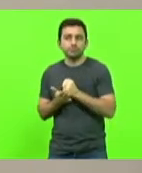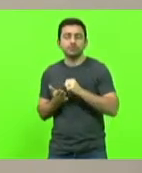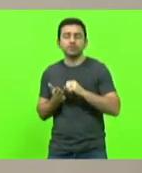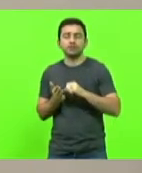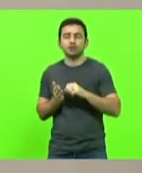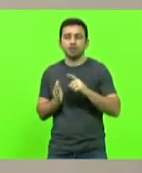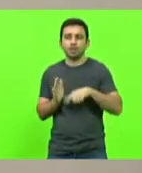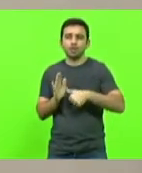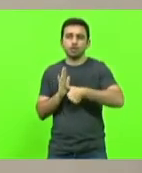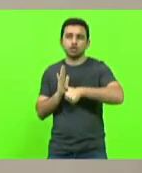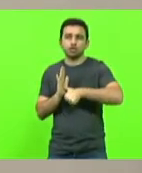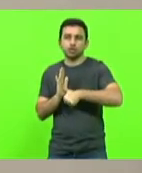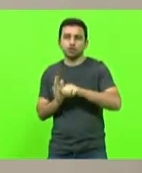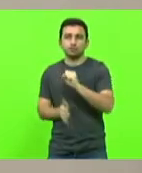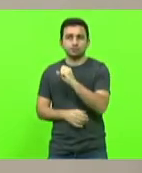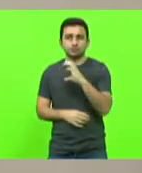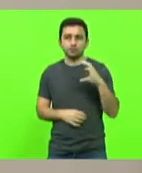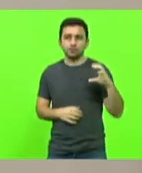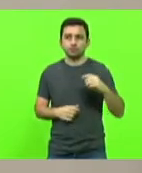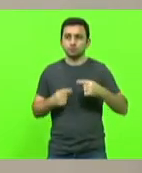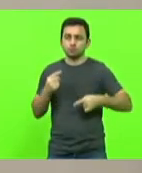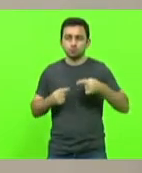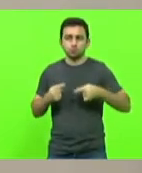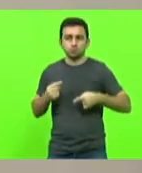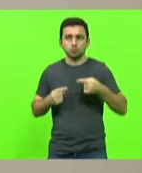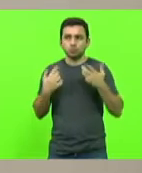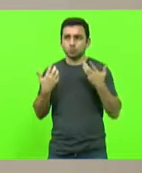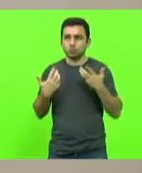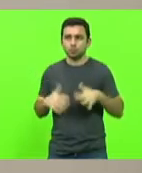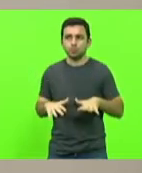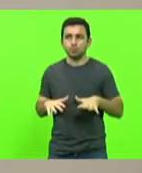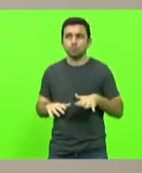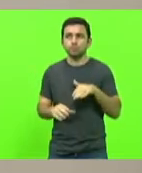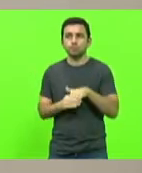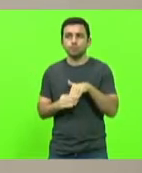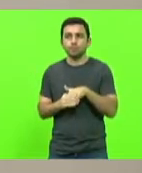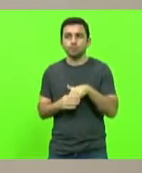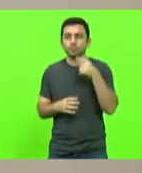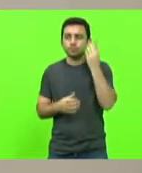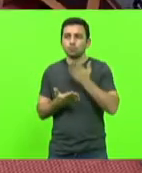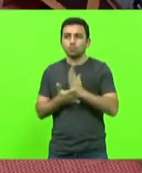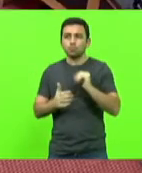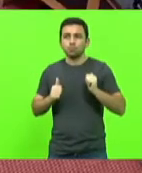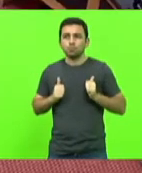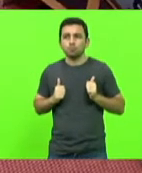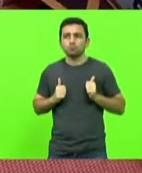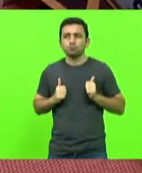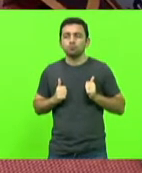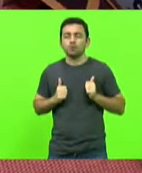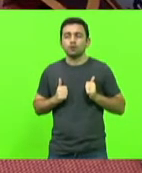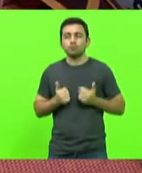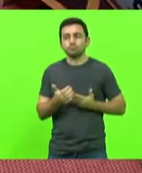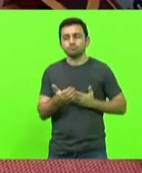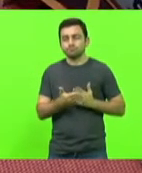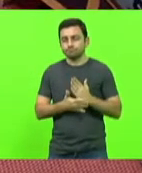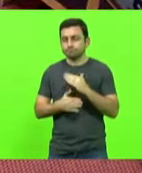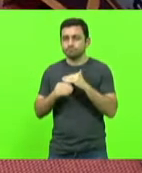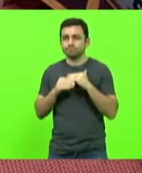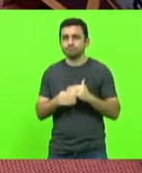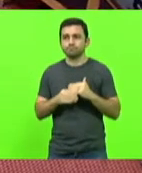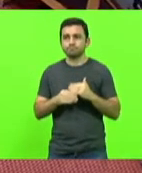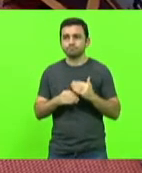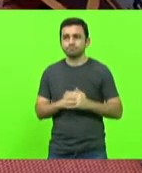Santa Catarina, em discussão. Não havendo quem queira discutir, em votação. Deputados que aprovam, permaneçam como se encontram. Aprovado